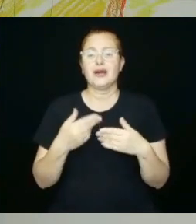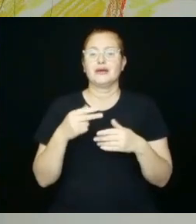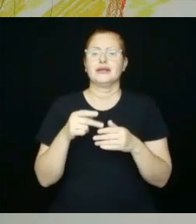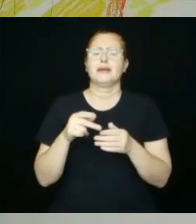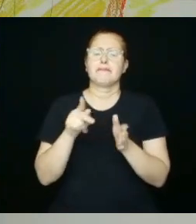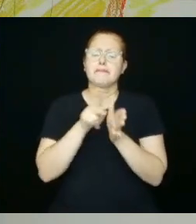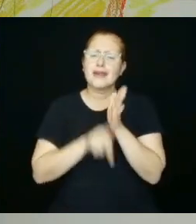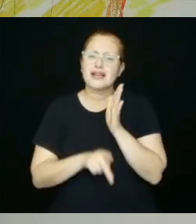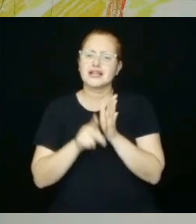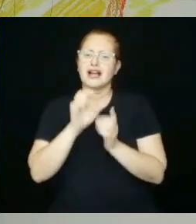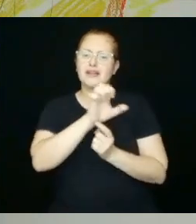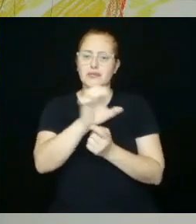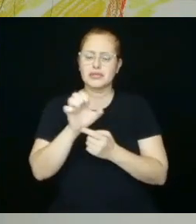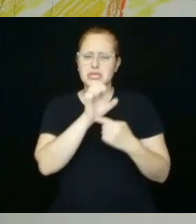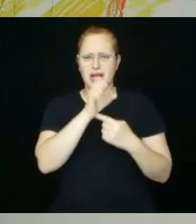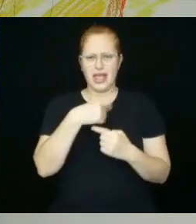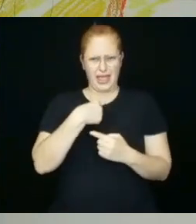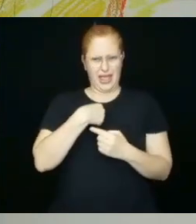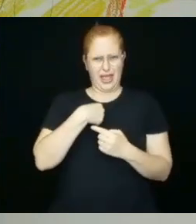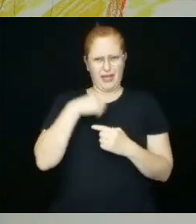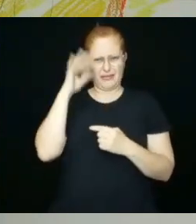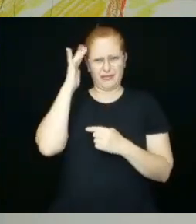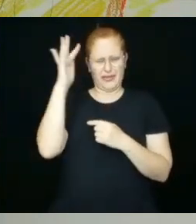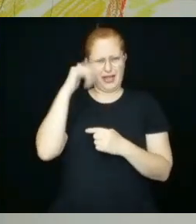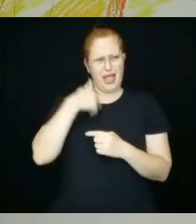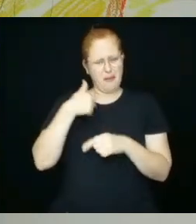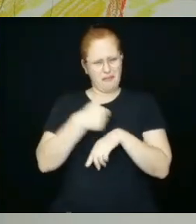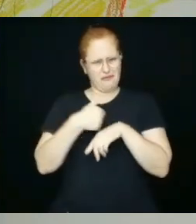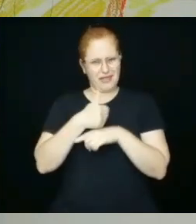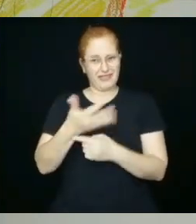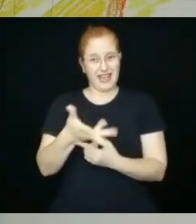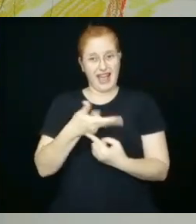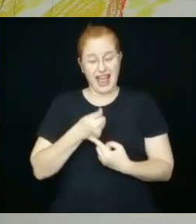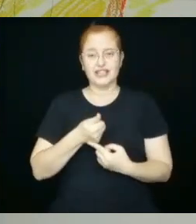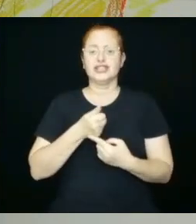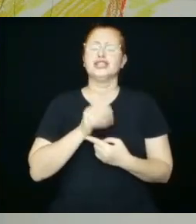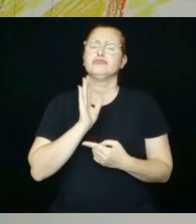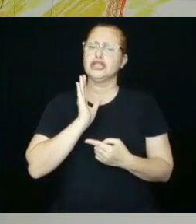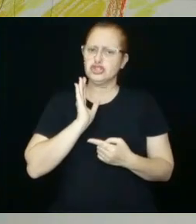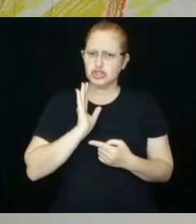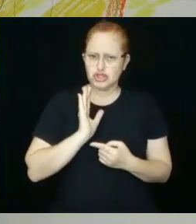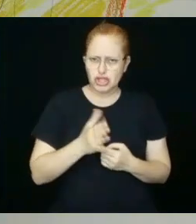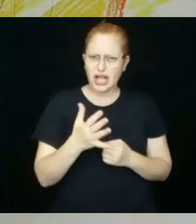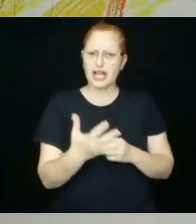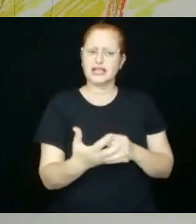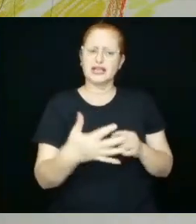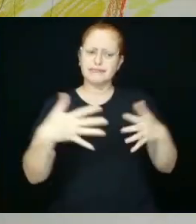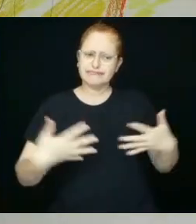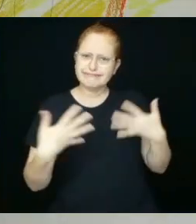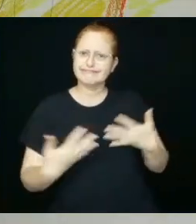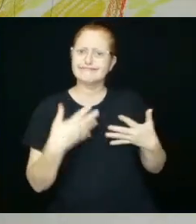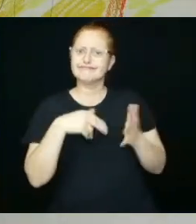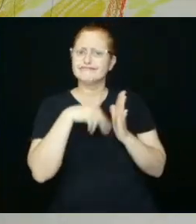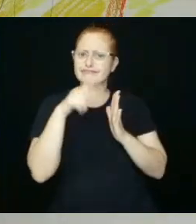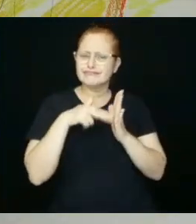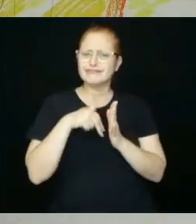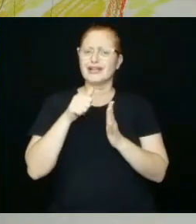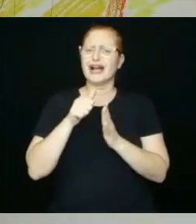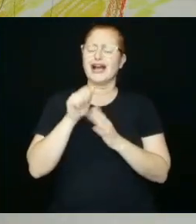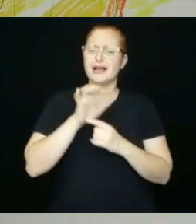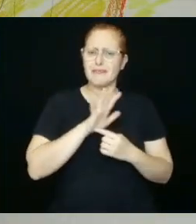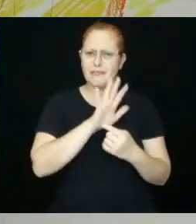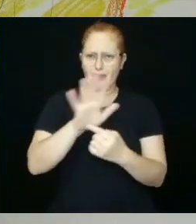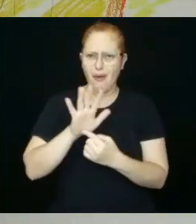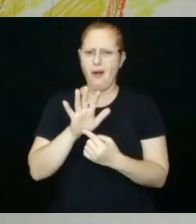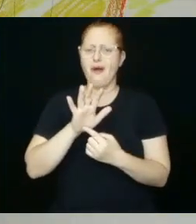exposição. Eu nem sonhava em ser profissional das artes, mas ele já nos incentivava a expor, a pintar, a expor, a falar, a